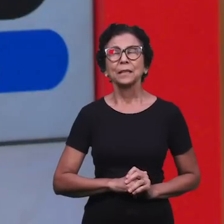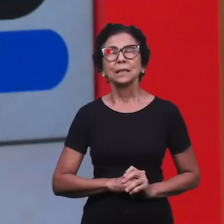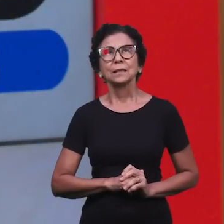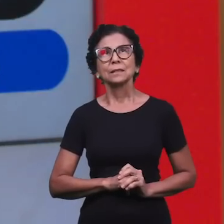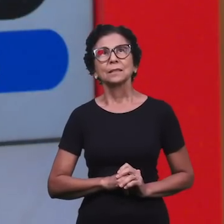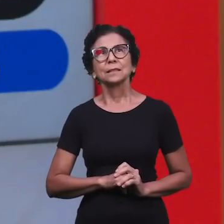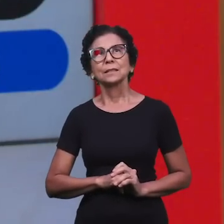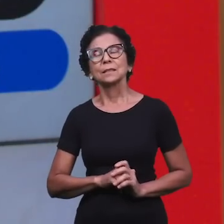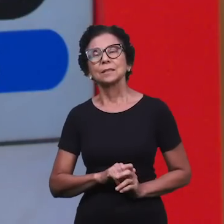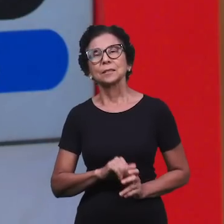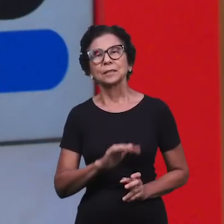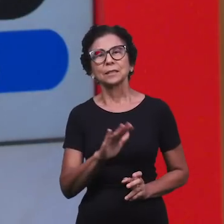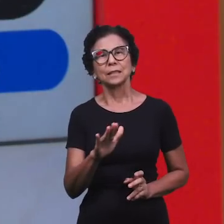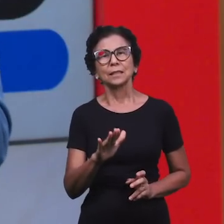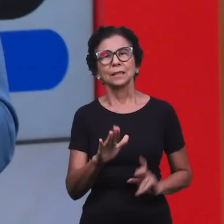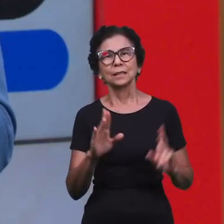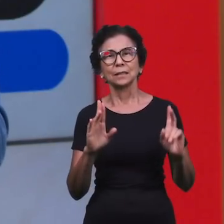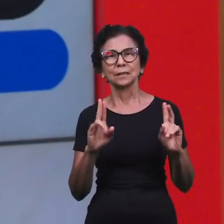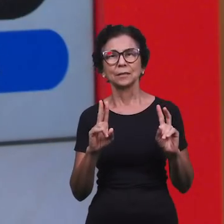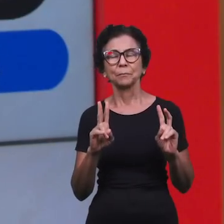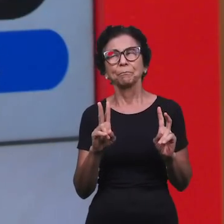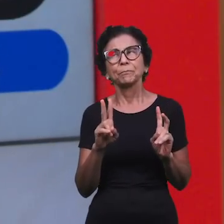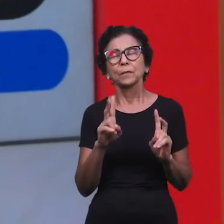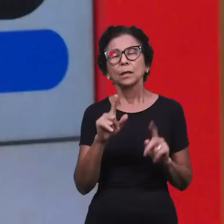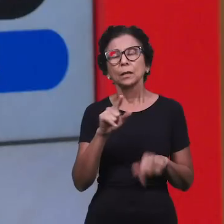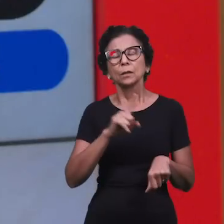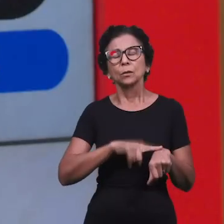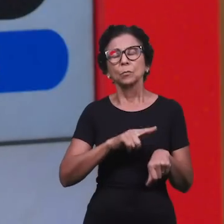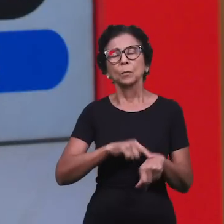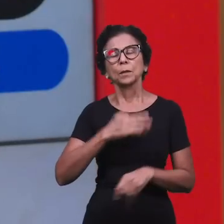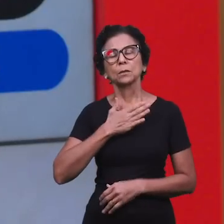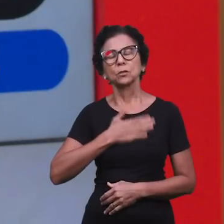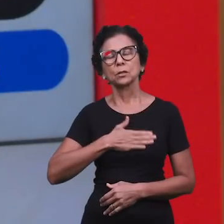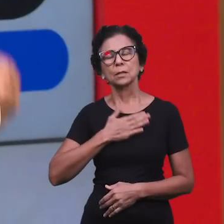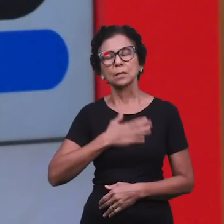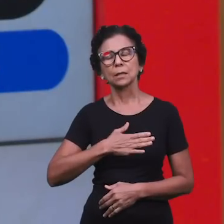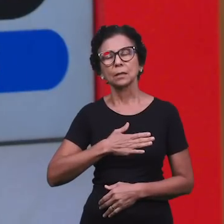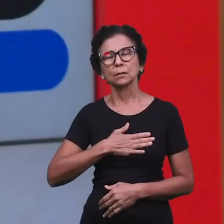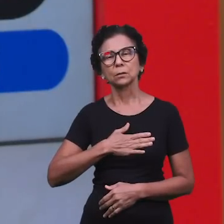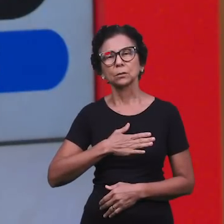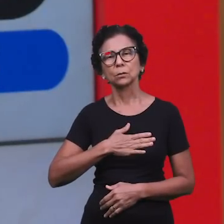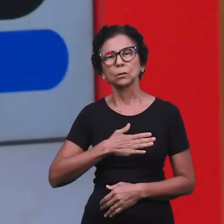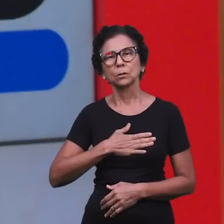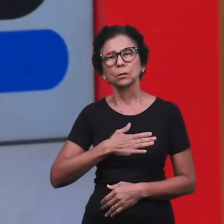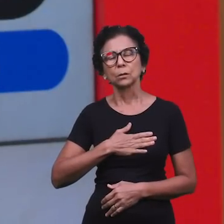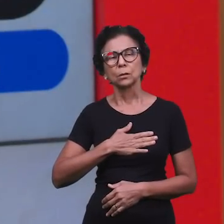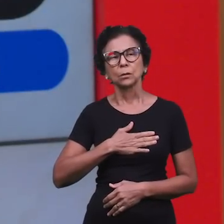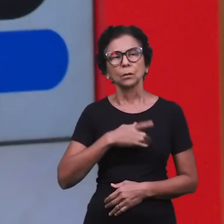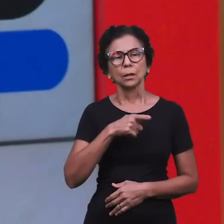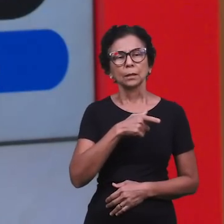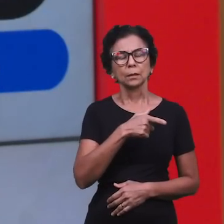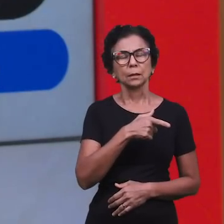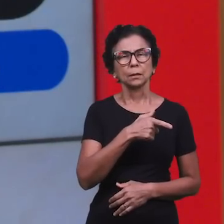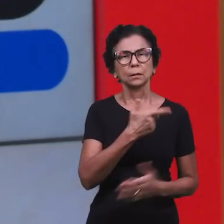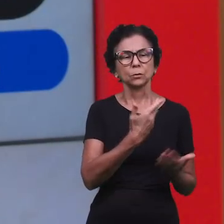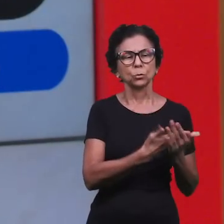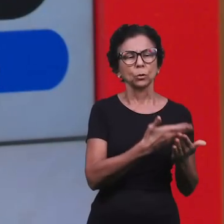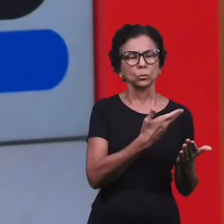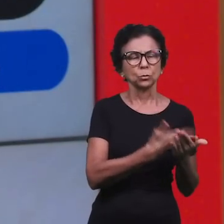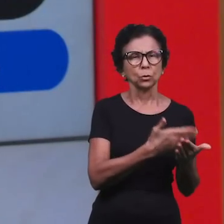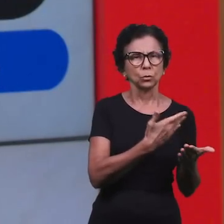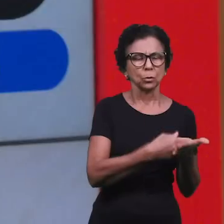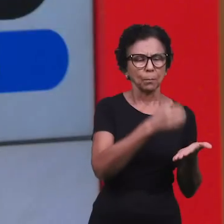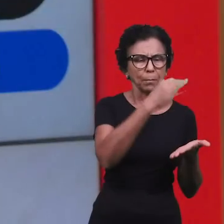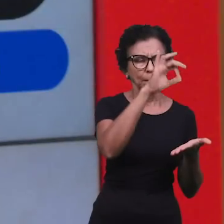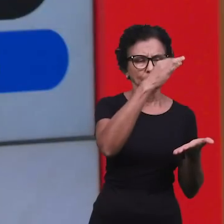assimila o conteúdo quando a gente está no período de descanso? Você está ali fazendo, estudando, resolvendo as questões,